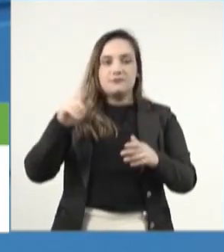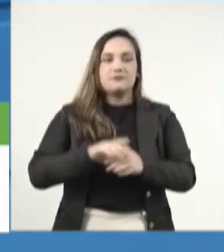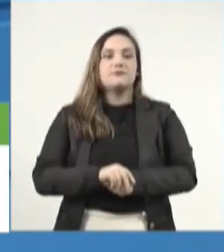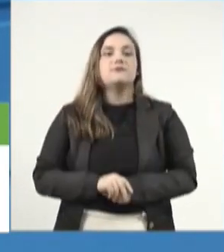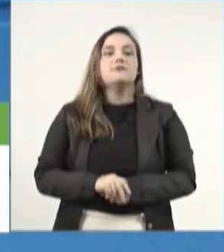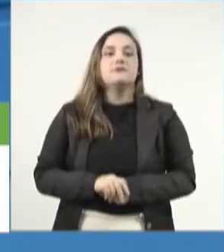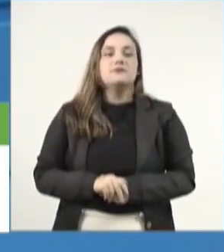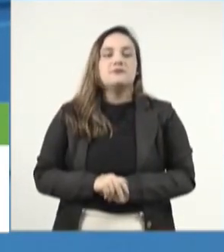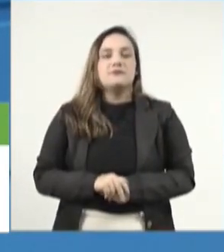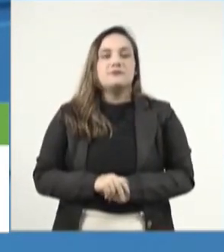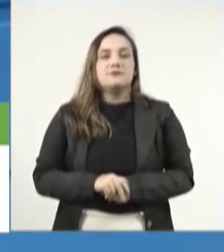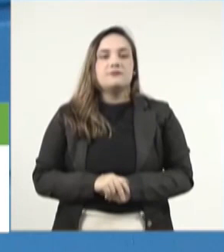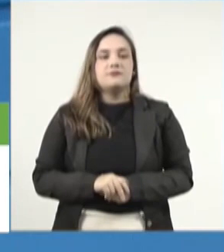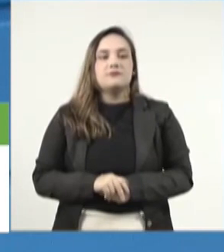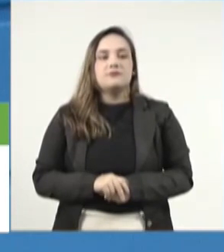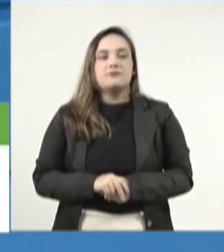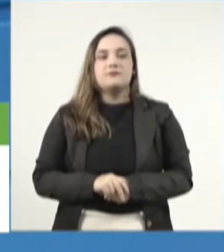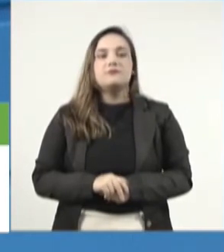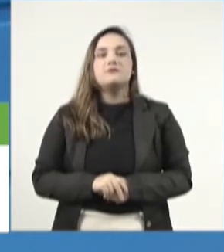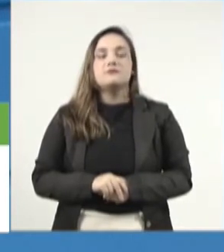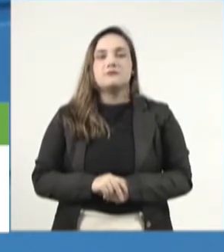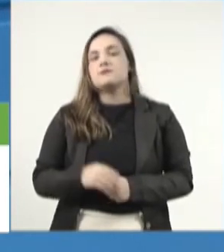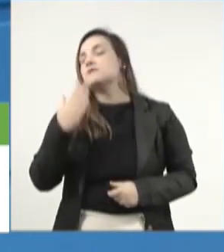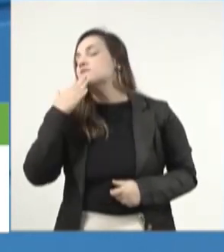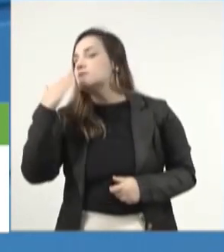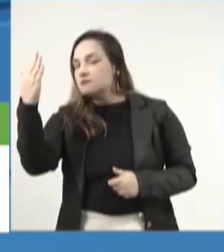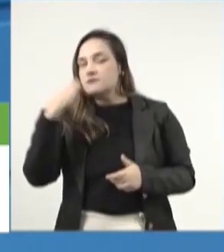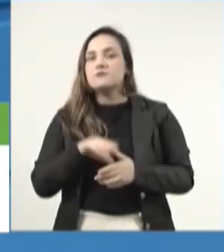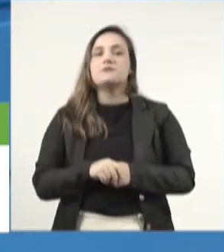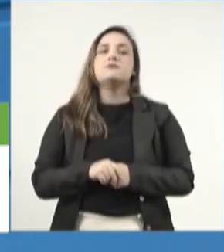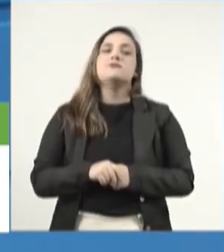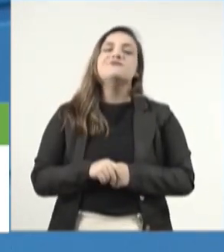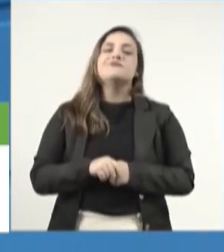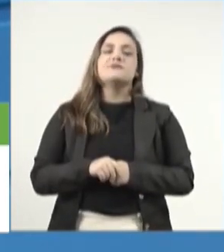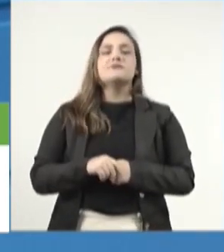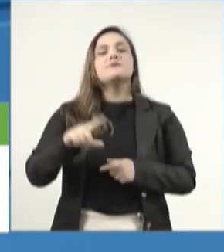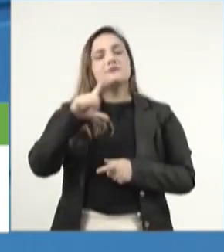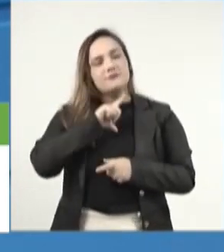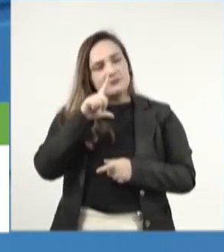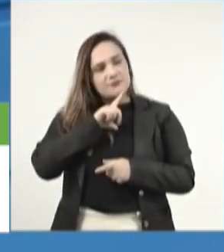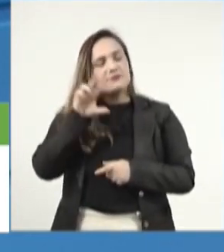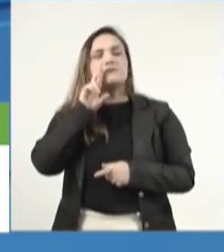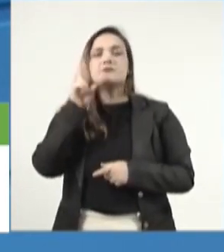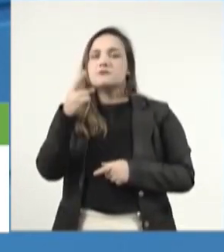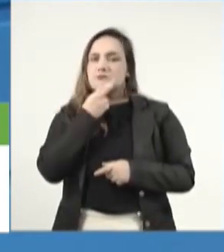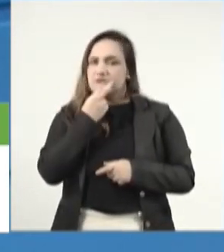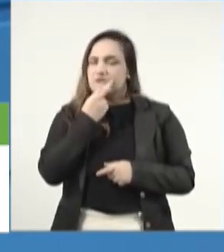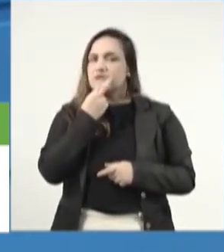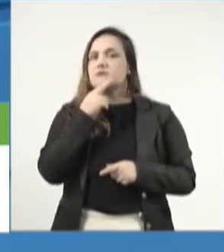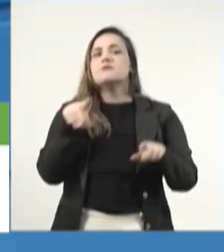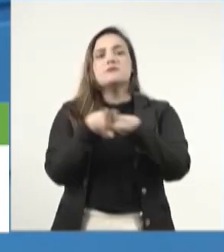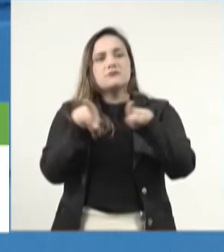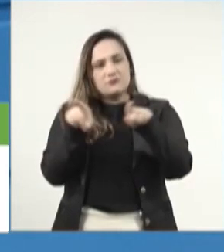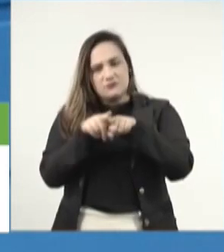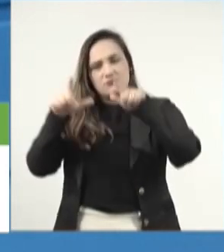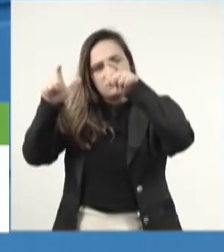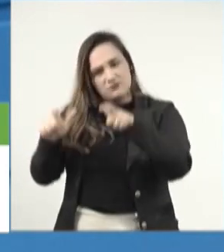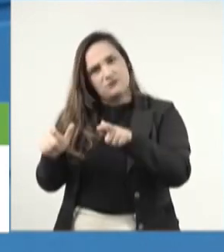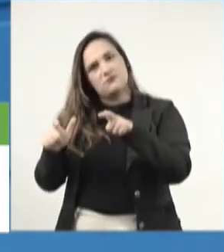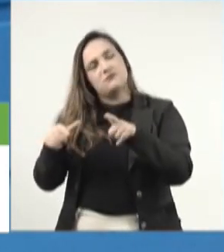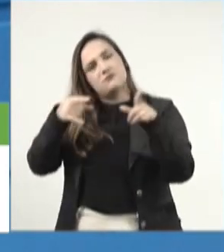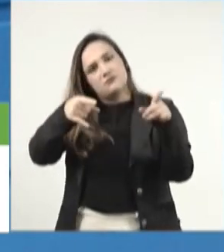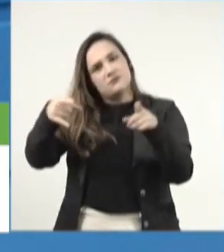Grande, e pedem a implantação de um restaurante universitário e também de